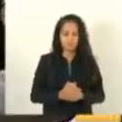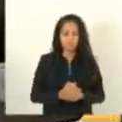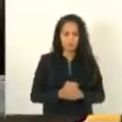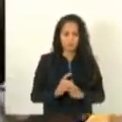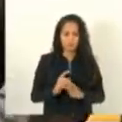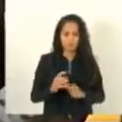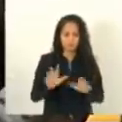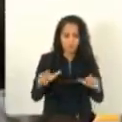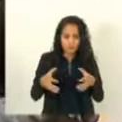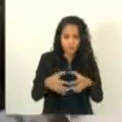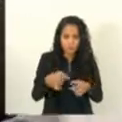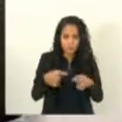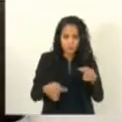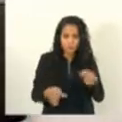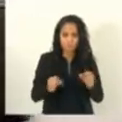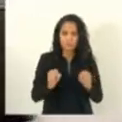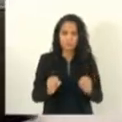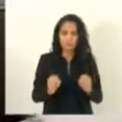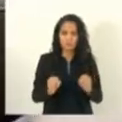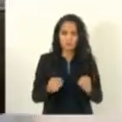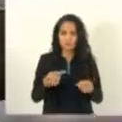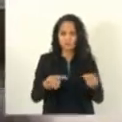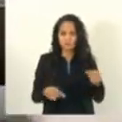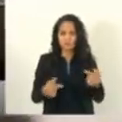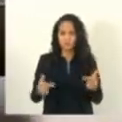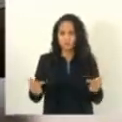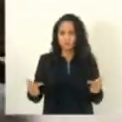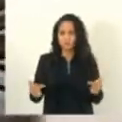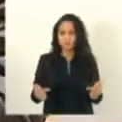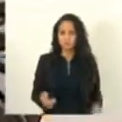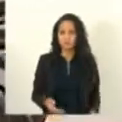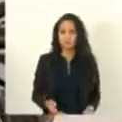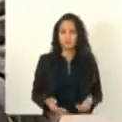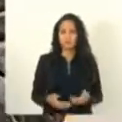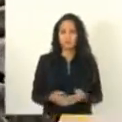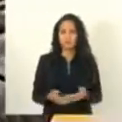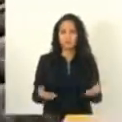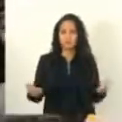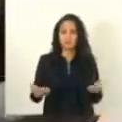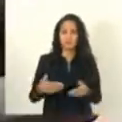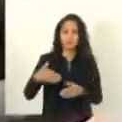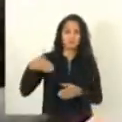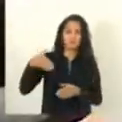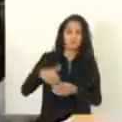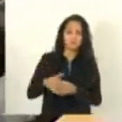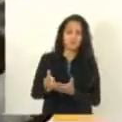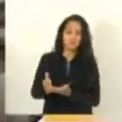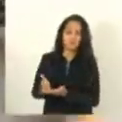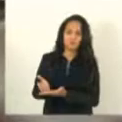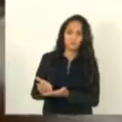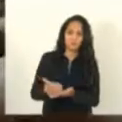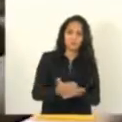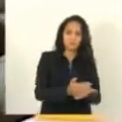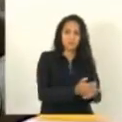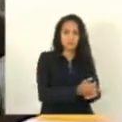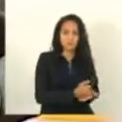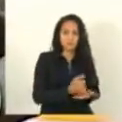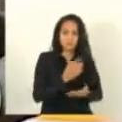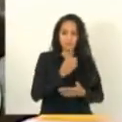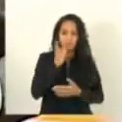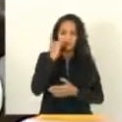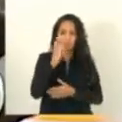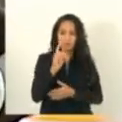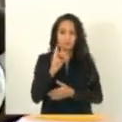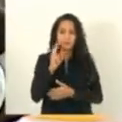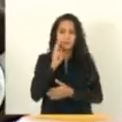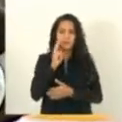na comissão, não havendo quem queira discutir, eu vou colher os votos. Como voto deputado Vandinho